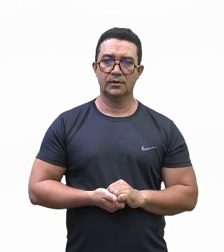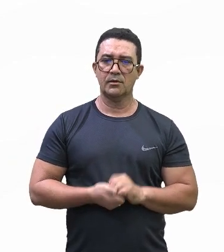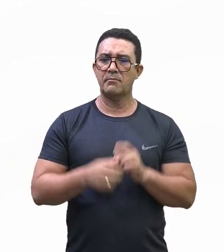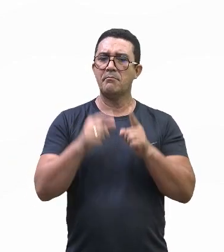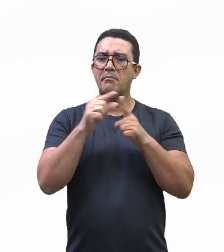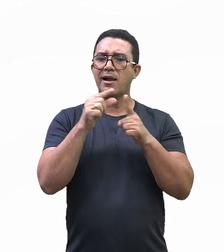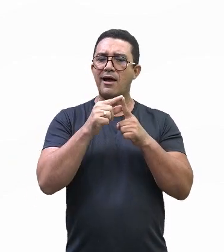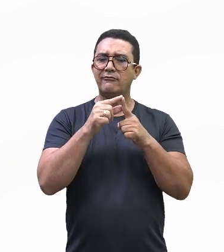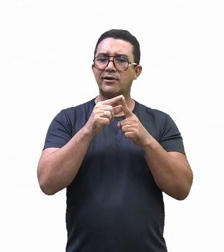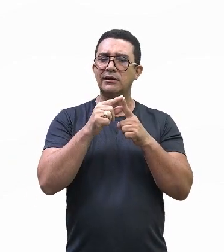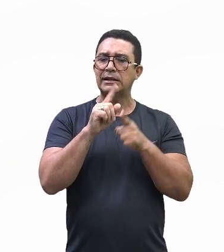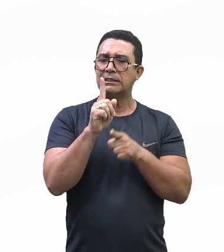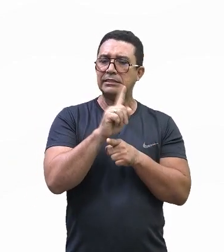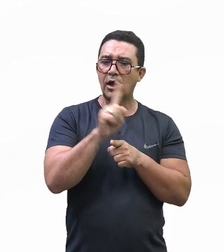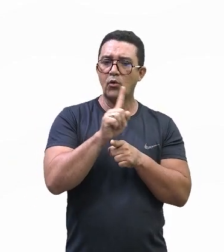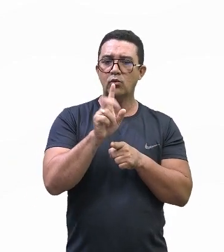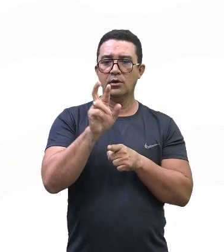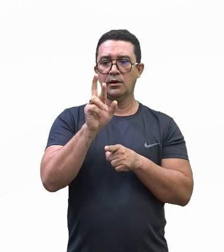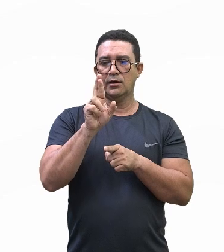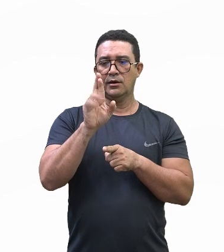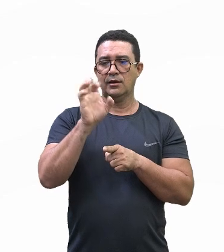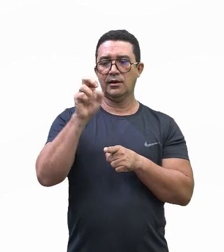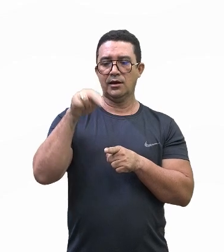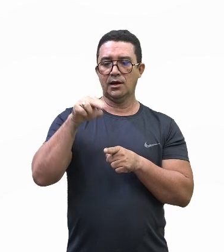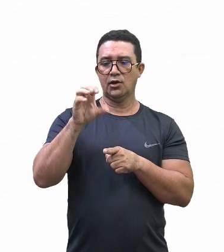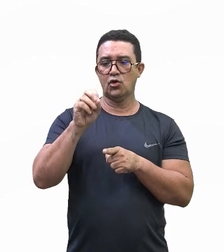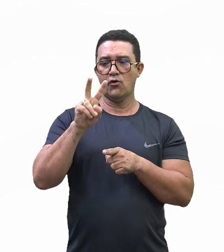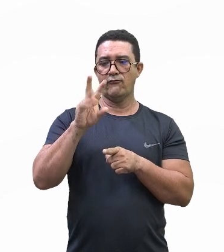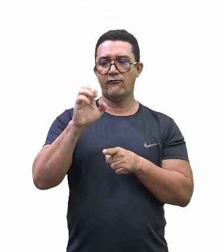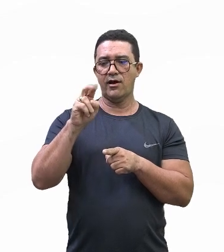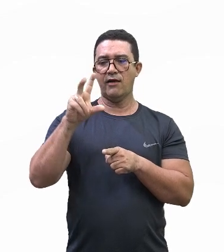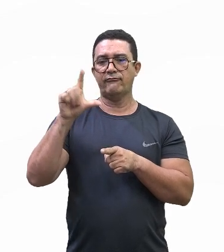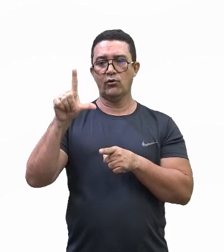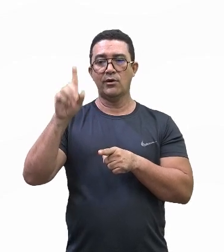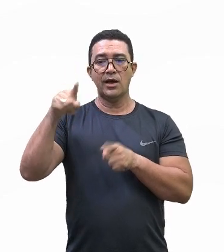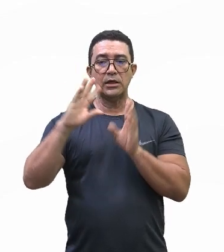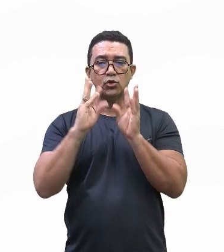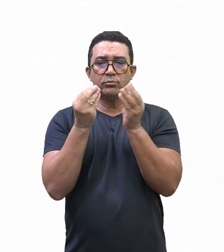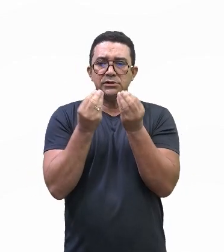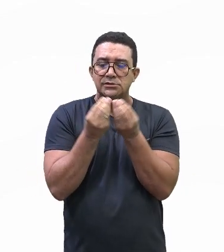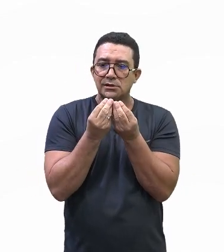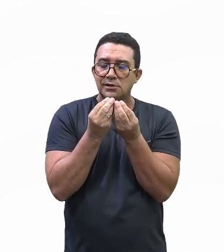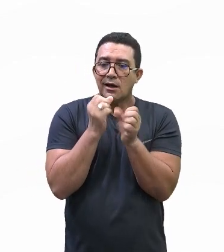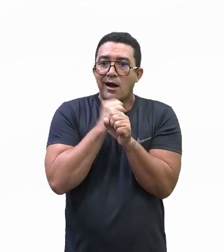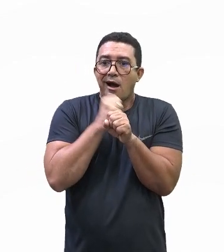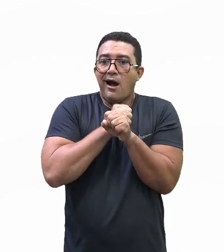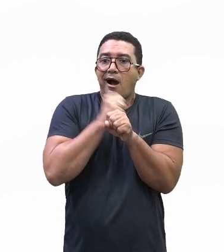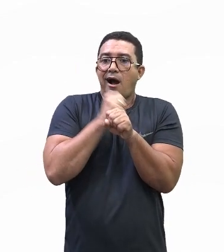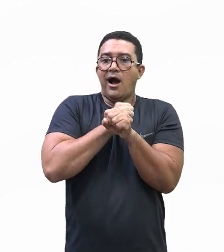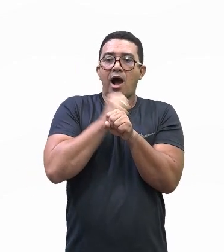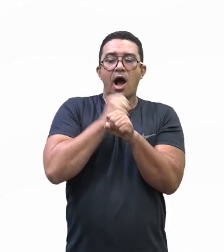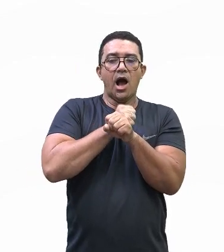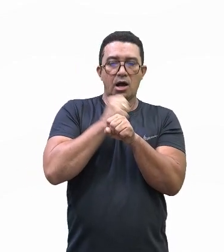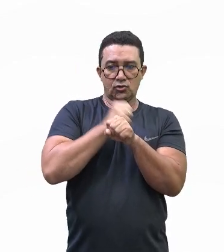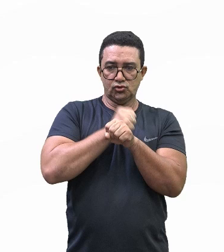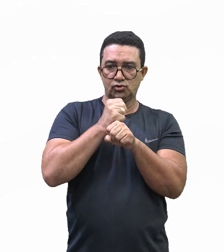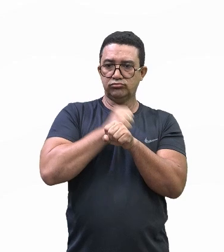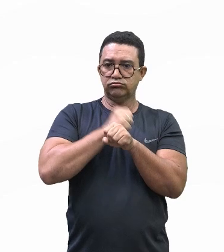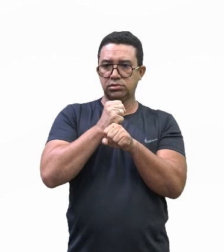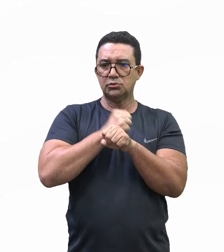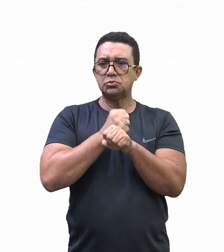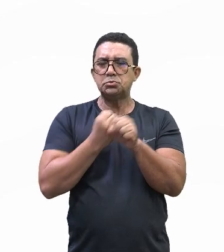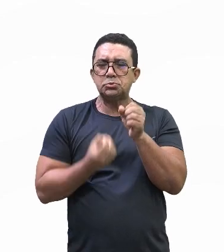termo não renovável se deve ao fato de que essas substâncias levam milhões de anos para serem